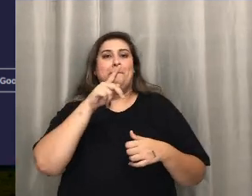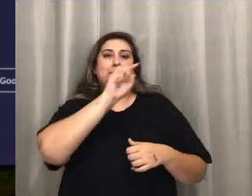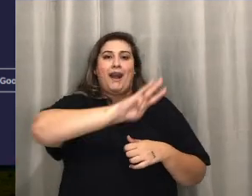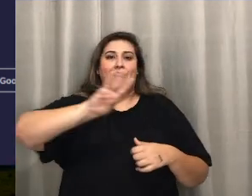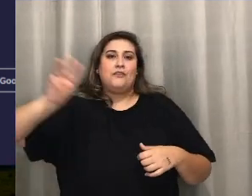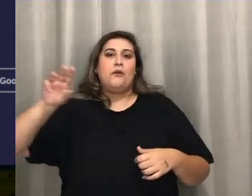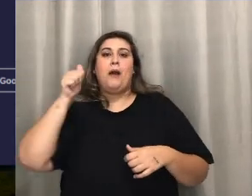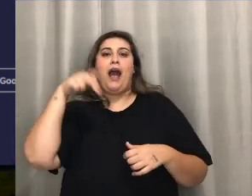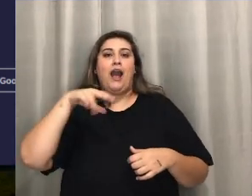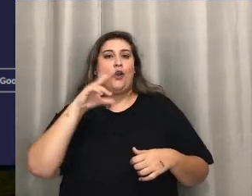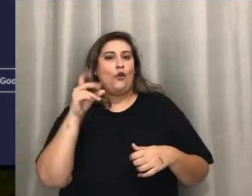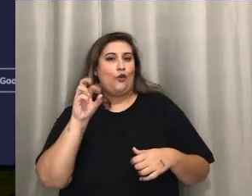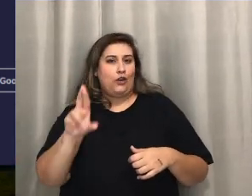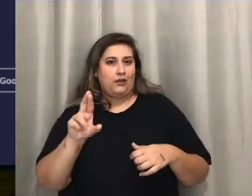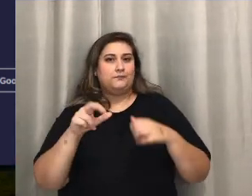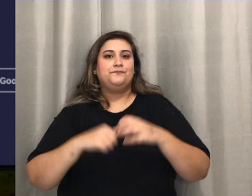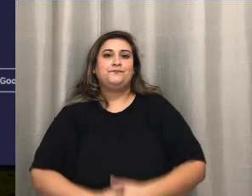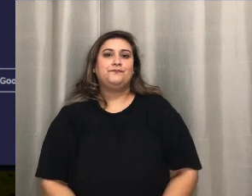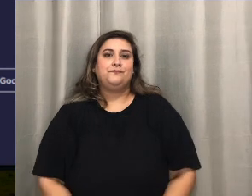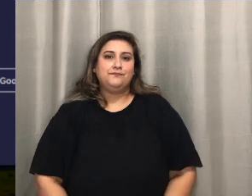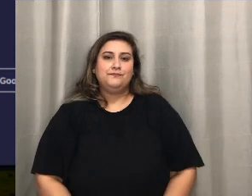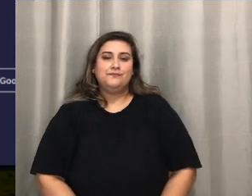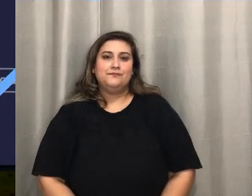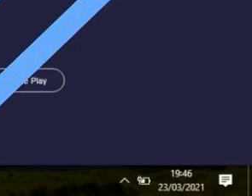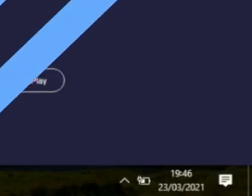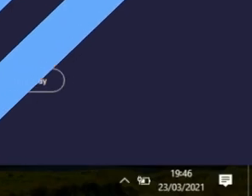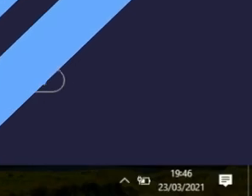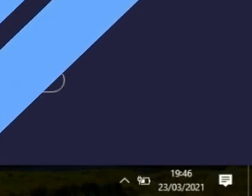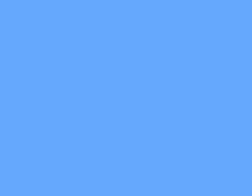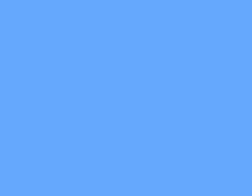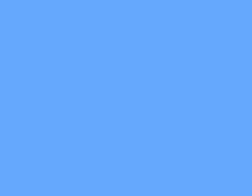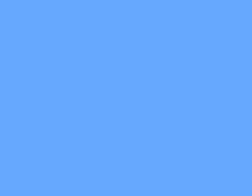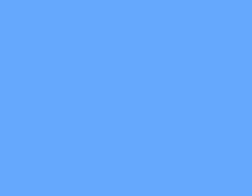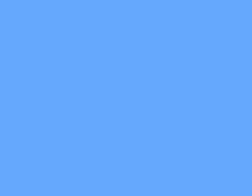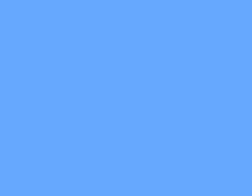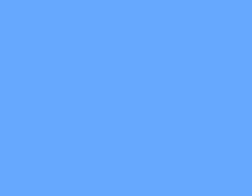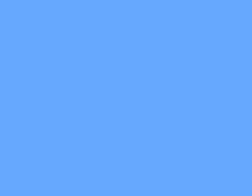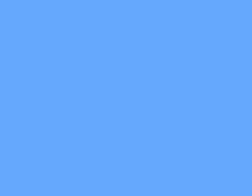descobrir um pouco mais das funcionalidades da plataforma Anchor.